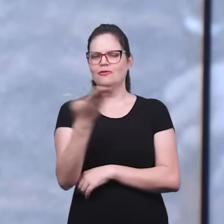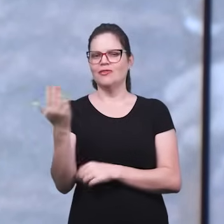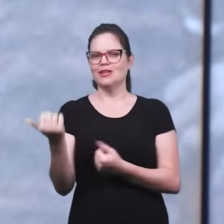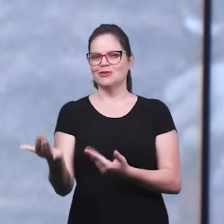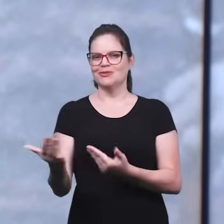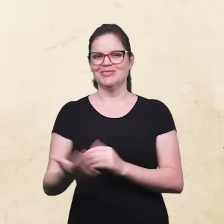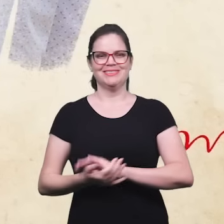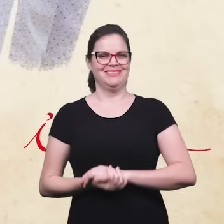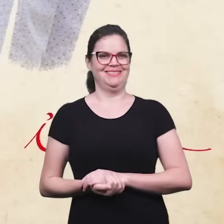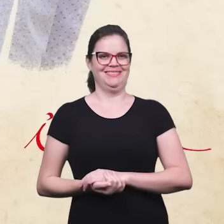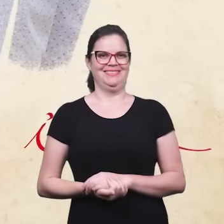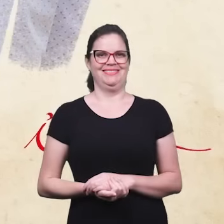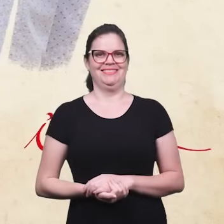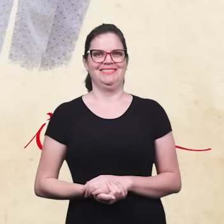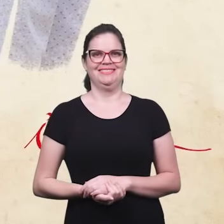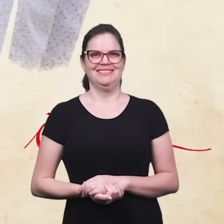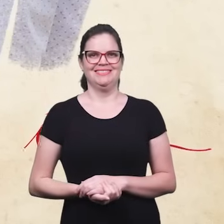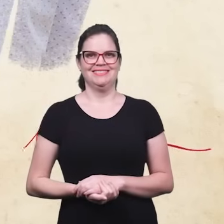Fala, jovem!